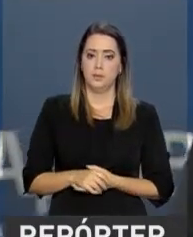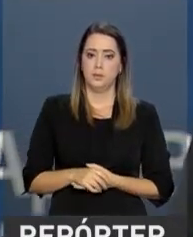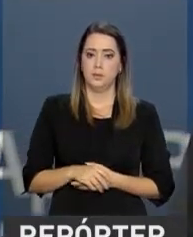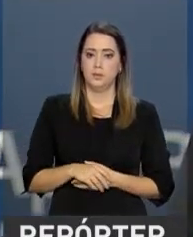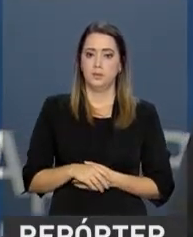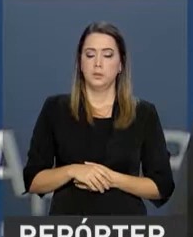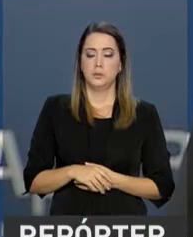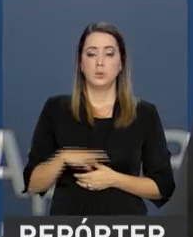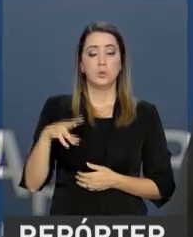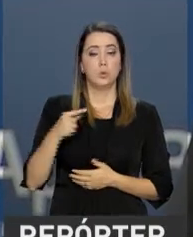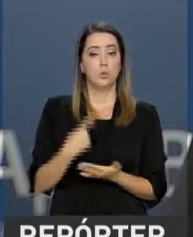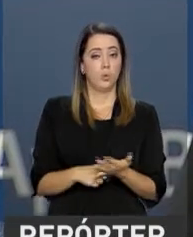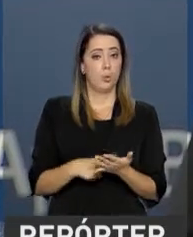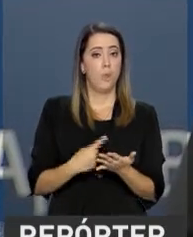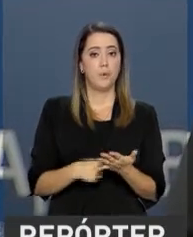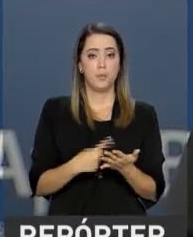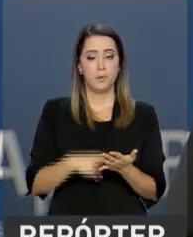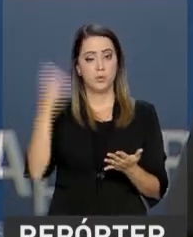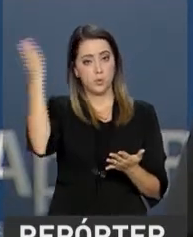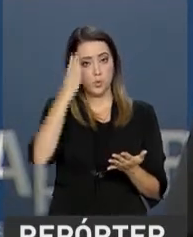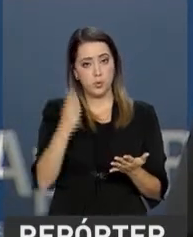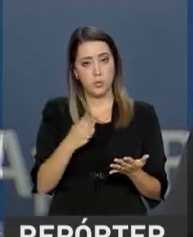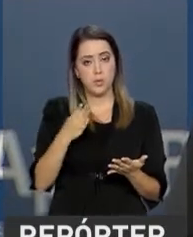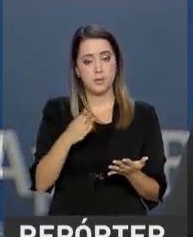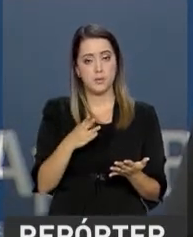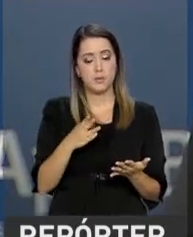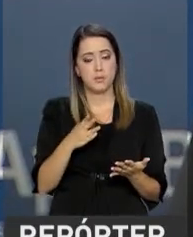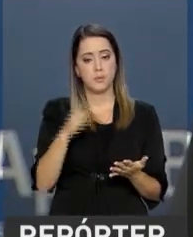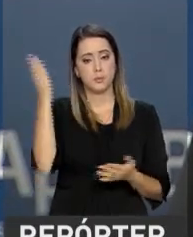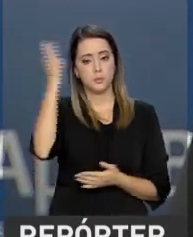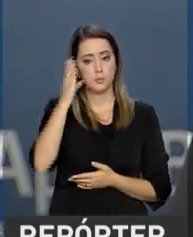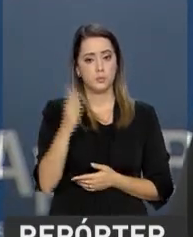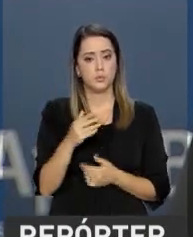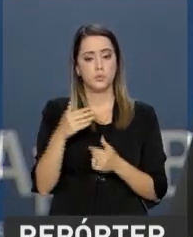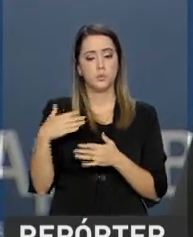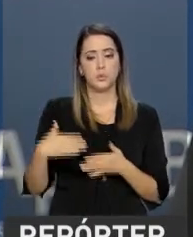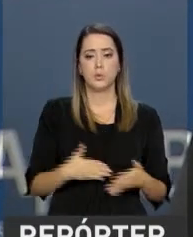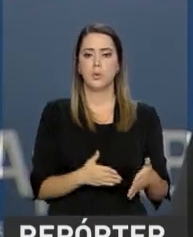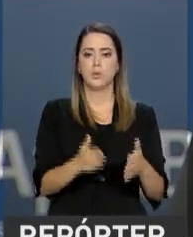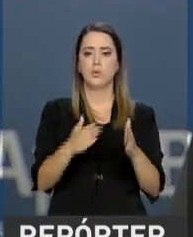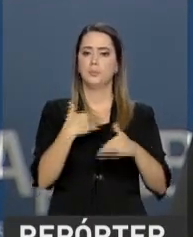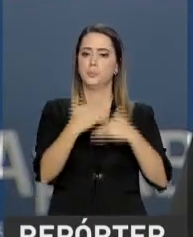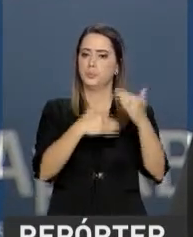isso tudo confirma que o Brasil tomou o caminho do desenvolvimento.